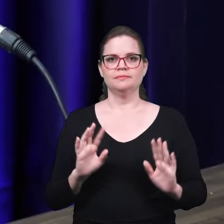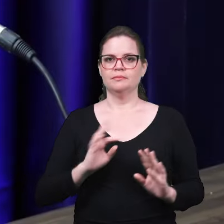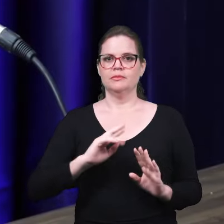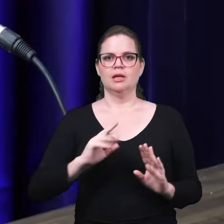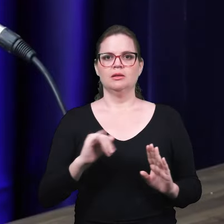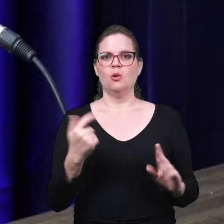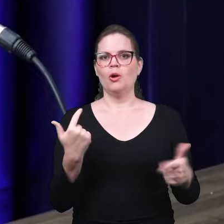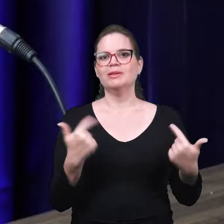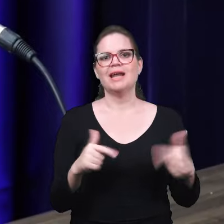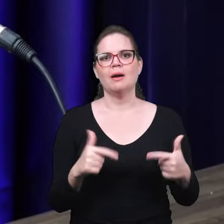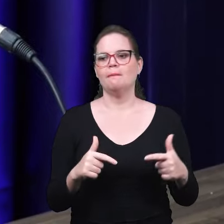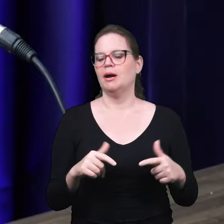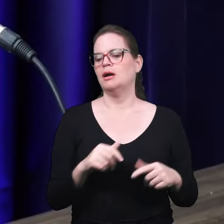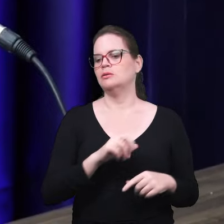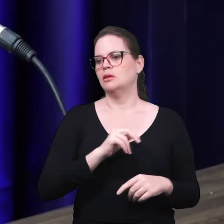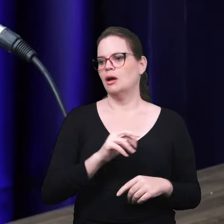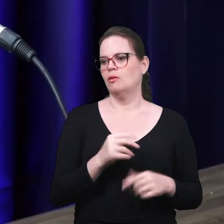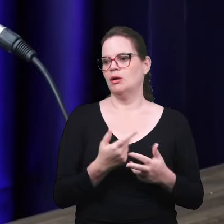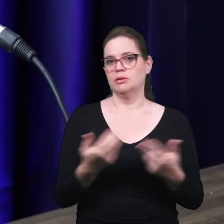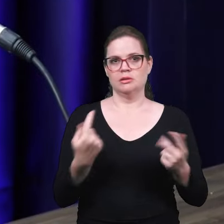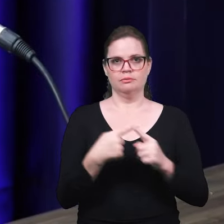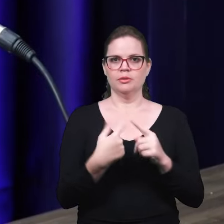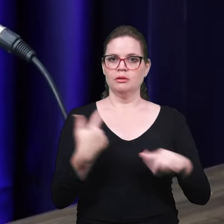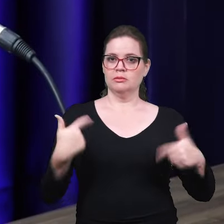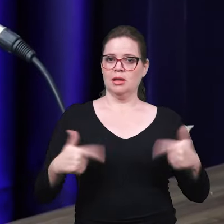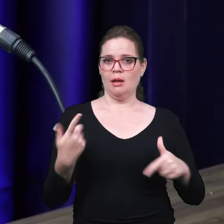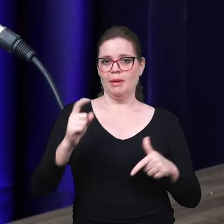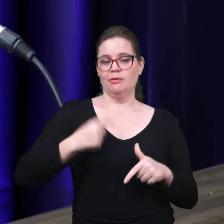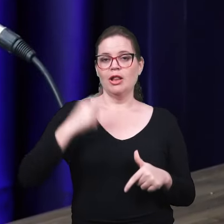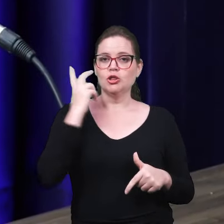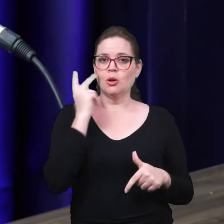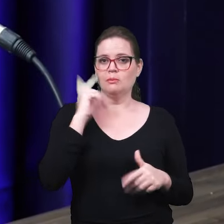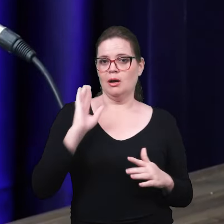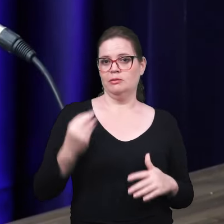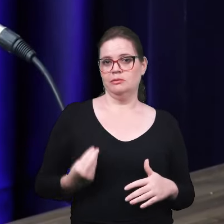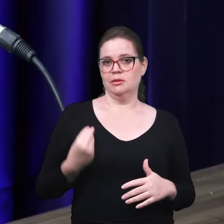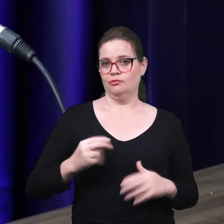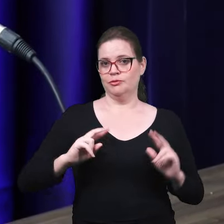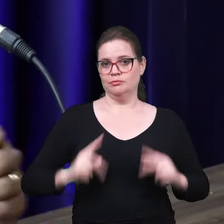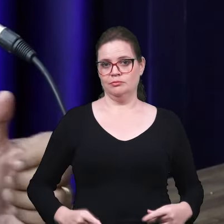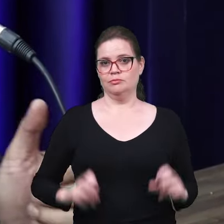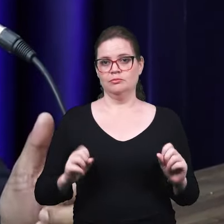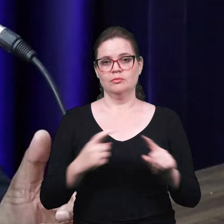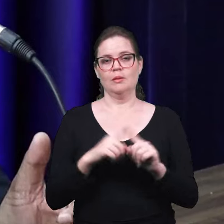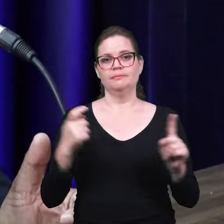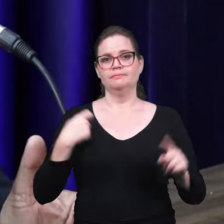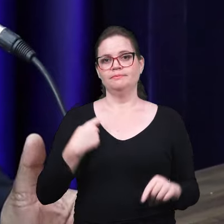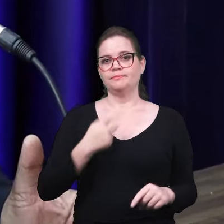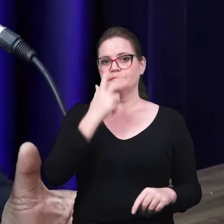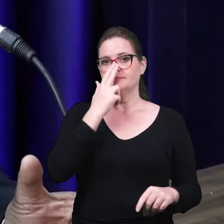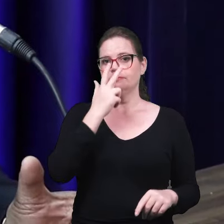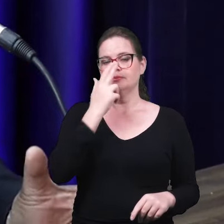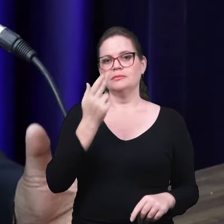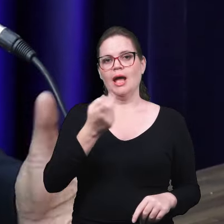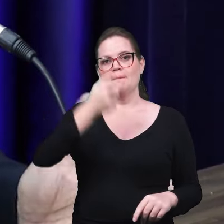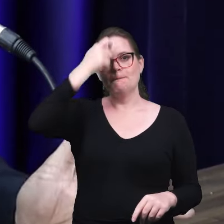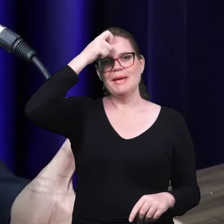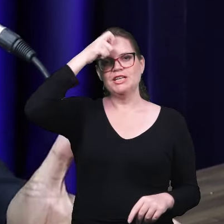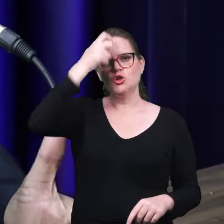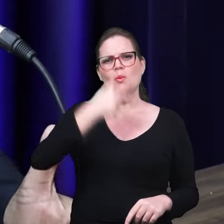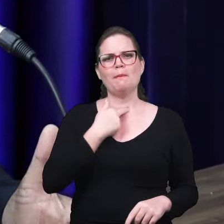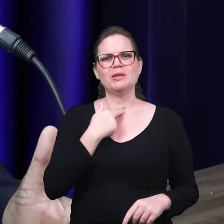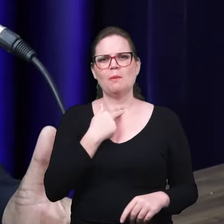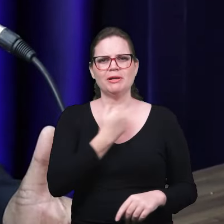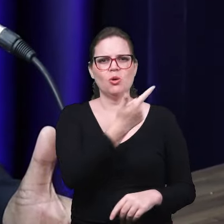né? Vamos dizer assim, não é o trabalho, porque o trabalho faz parte da vida do homem, mas é ocupar a mente do homem. E